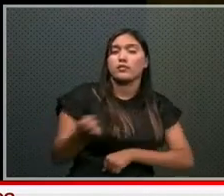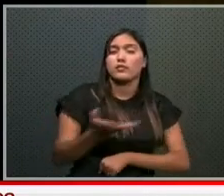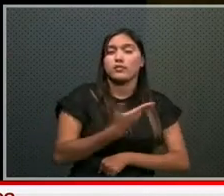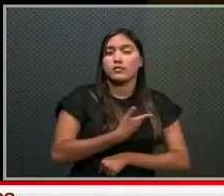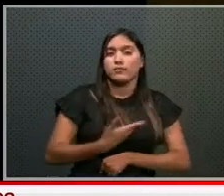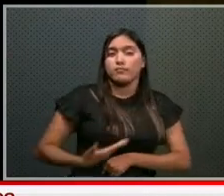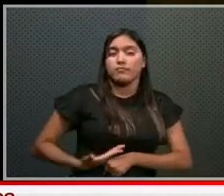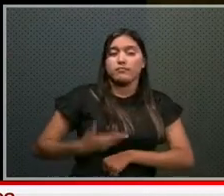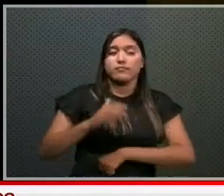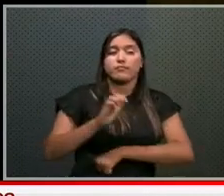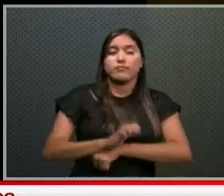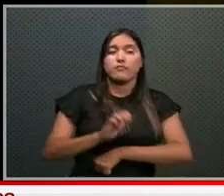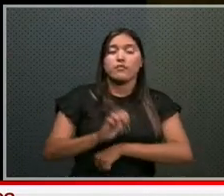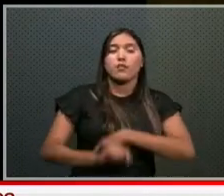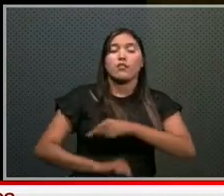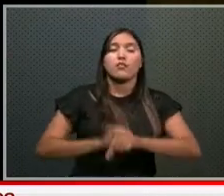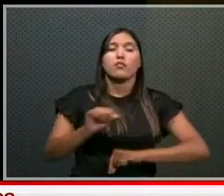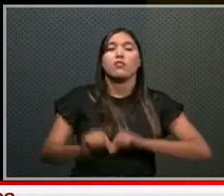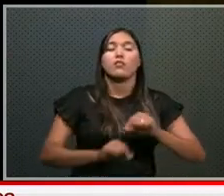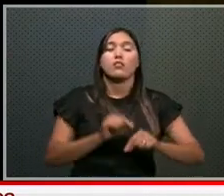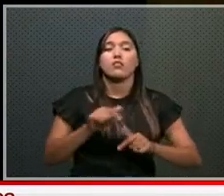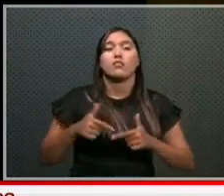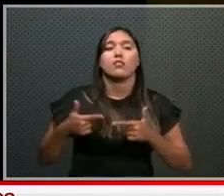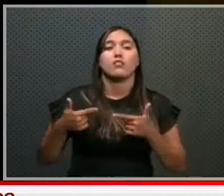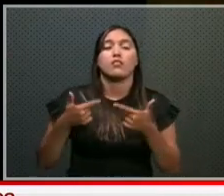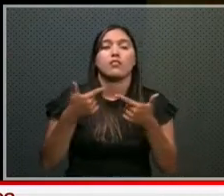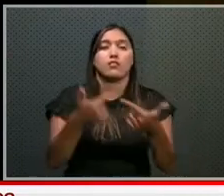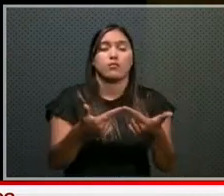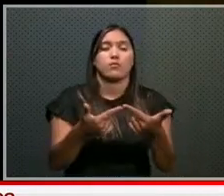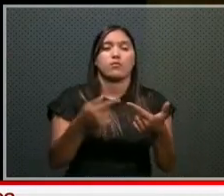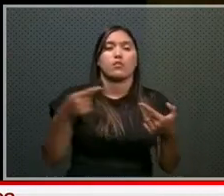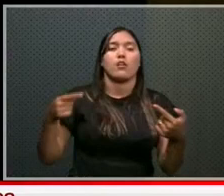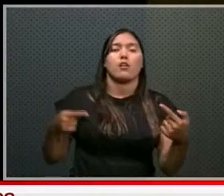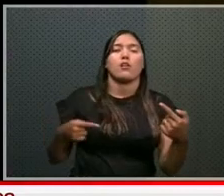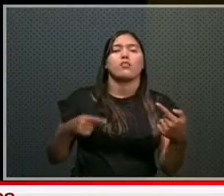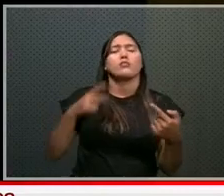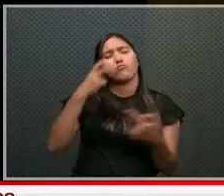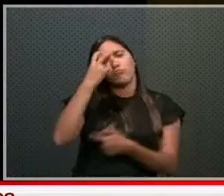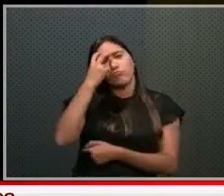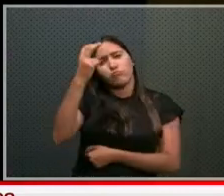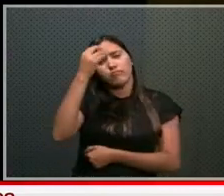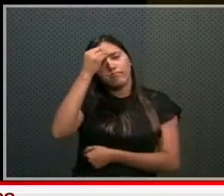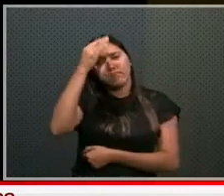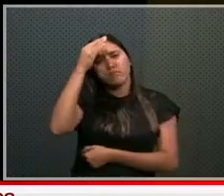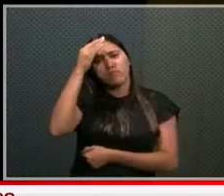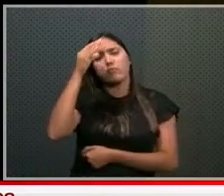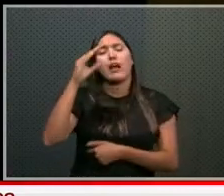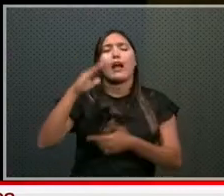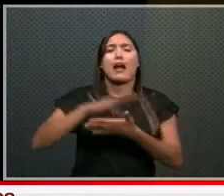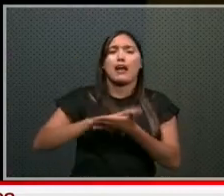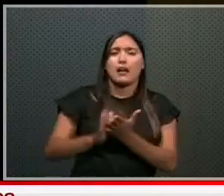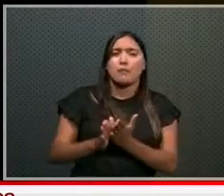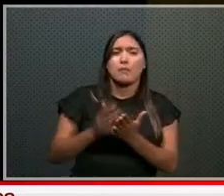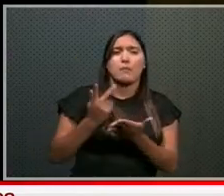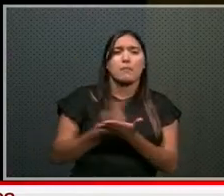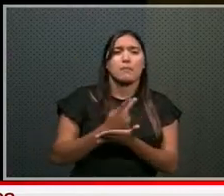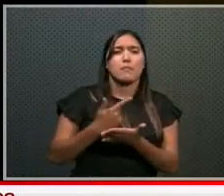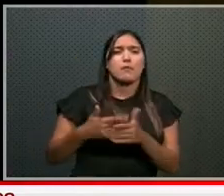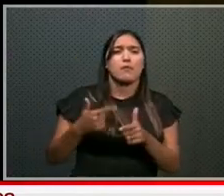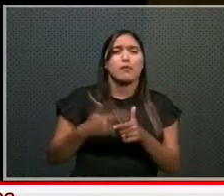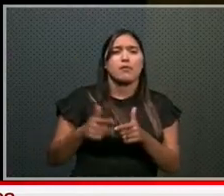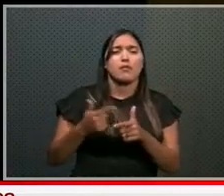estadual em enfrentar definitivamente com inteligência esse mal que tanto nos preocupa